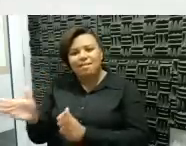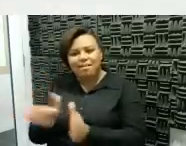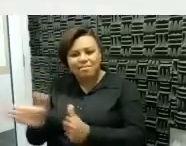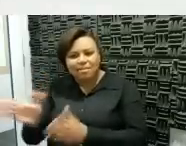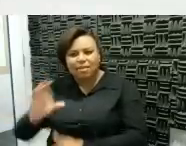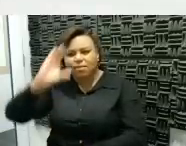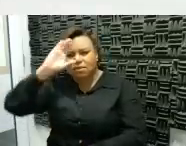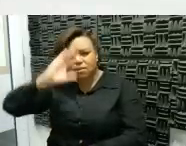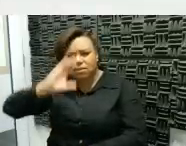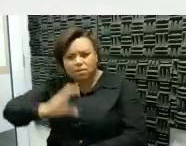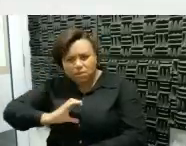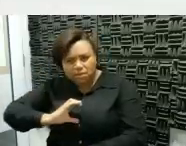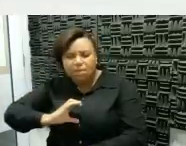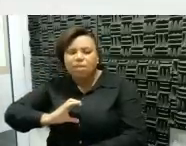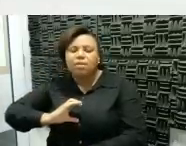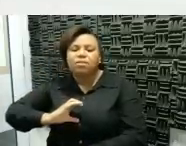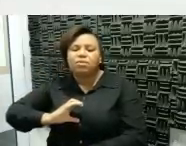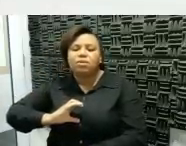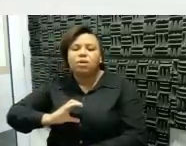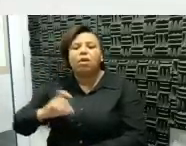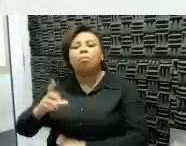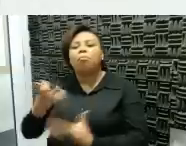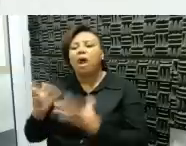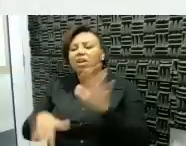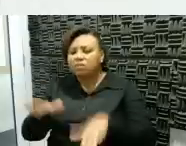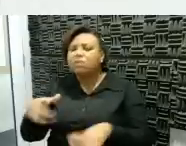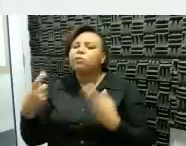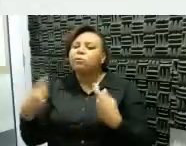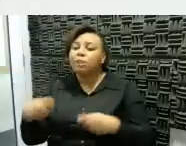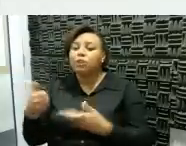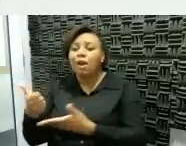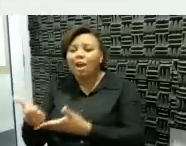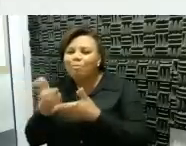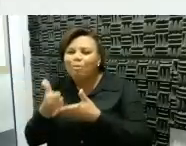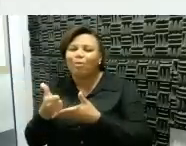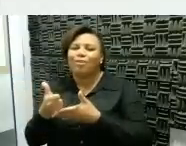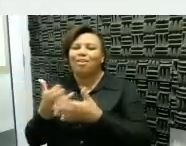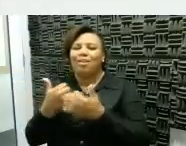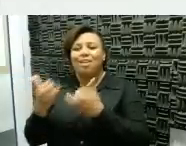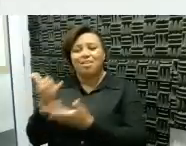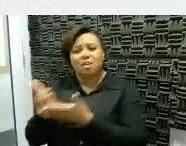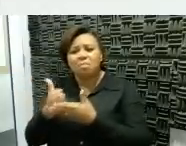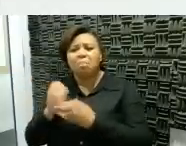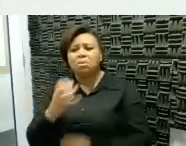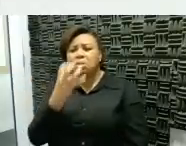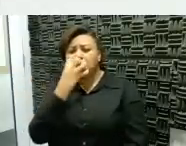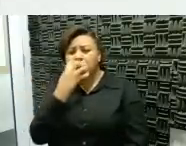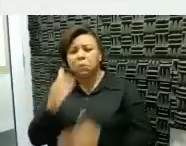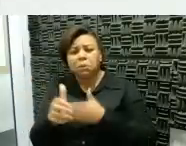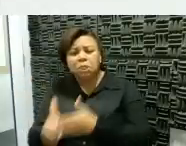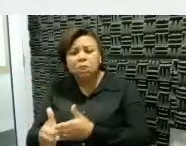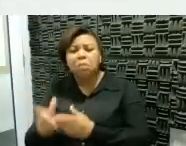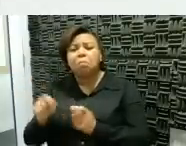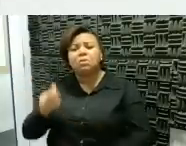cidadania muitas vezes eu vou precisar de um apoio esse apoio pode ser um cão guia pode ser uma bengala pode po ser